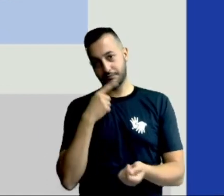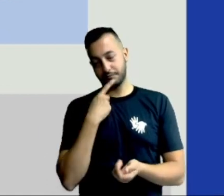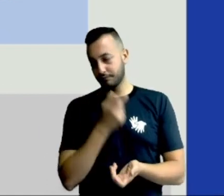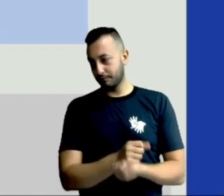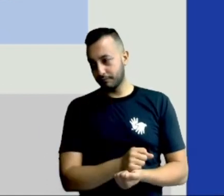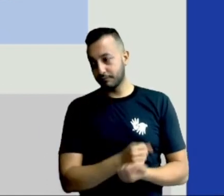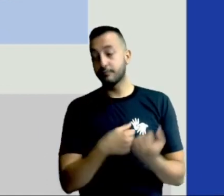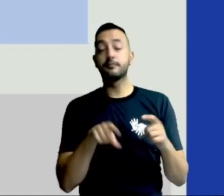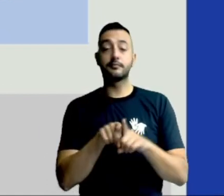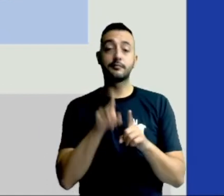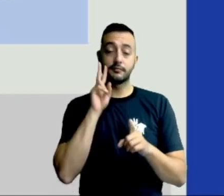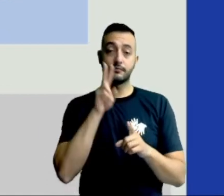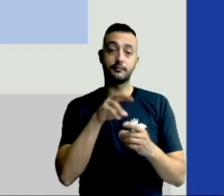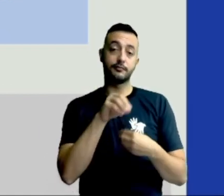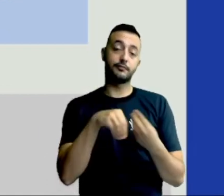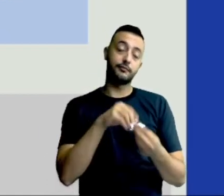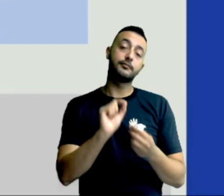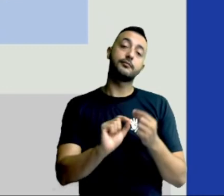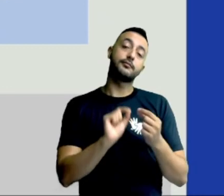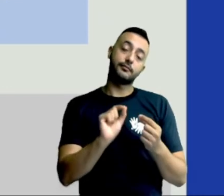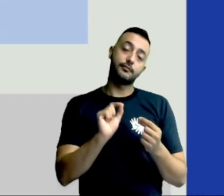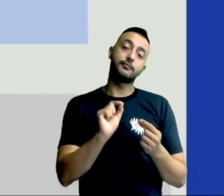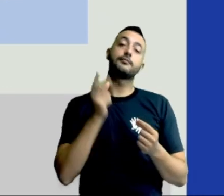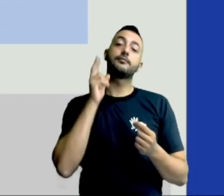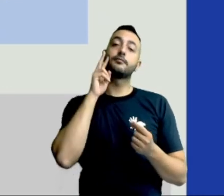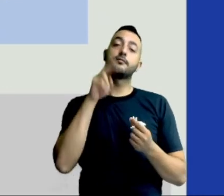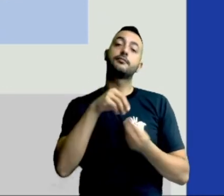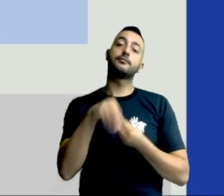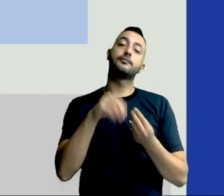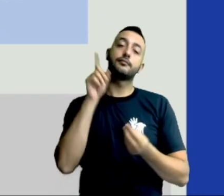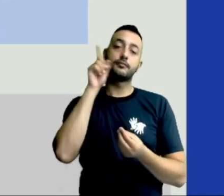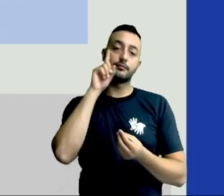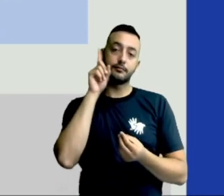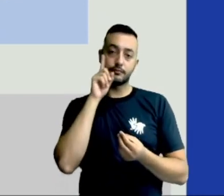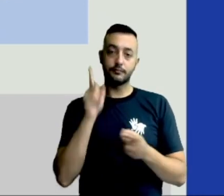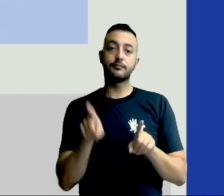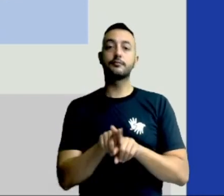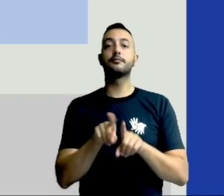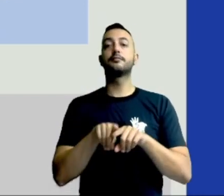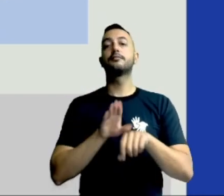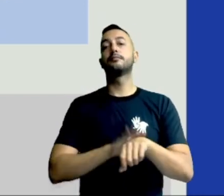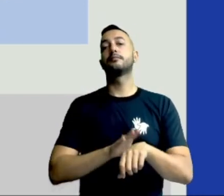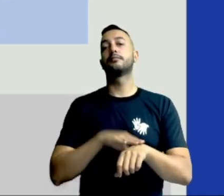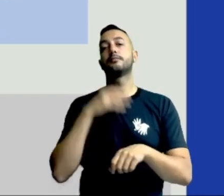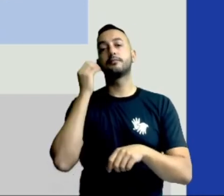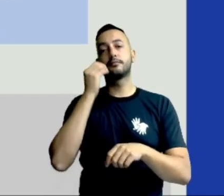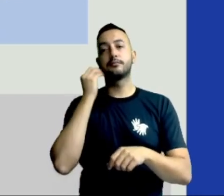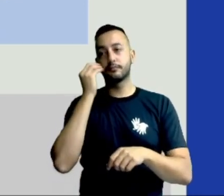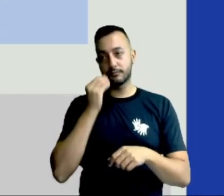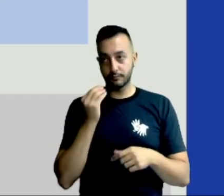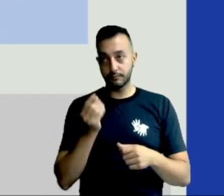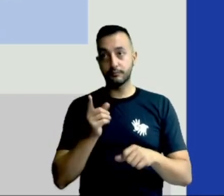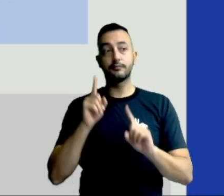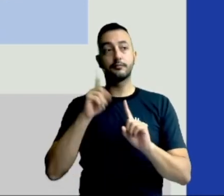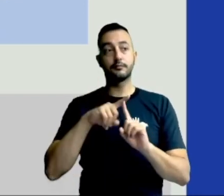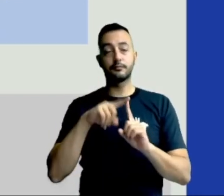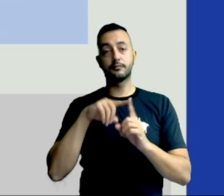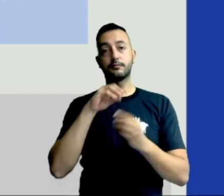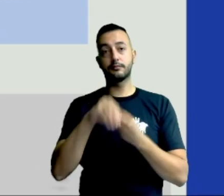vimos também o que eram misturas, vimos as misturas no nosso dia a dia. A hora da experiência, não é isso? Os tipos